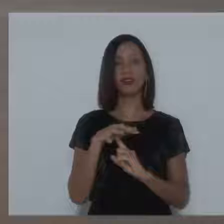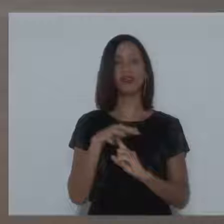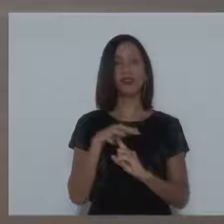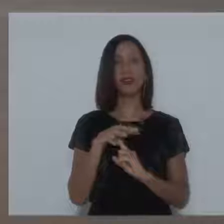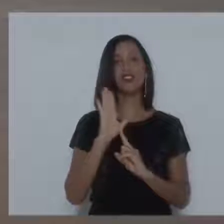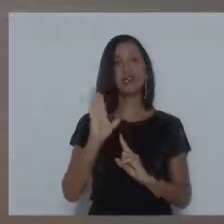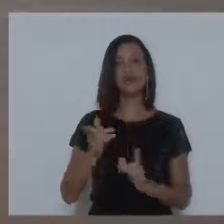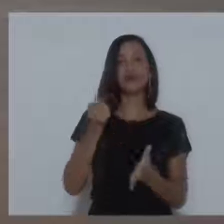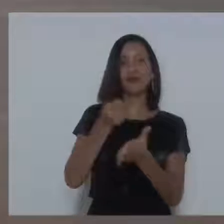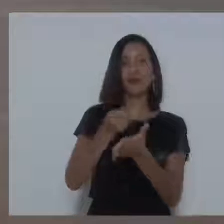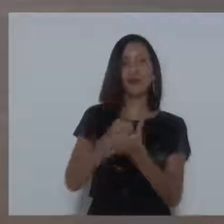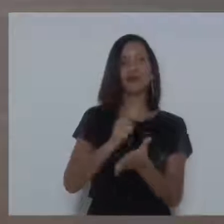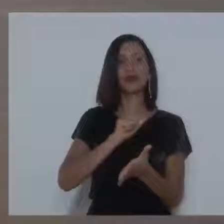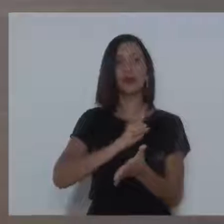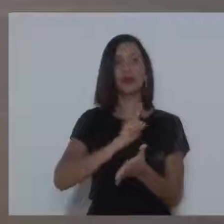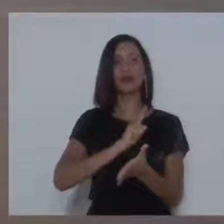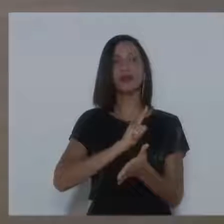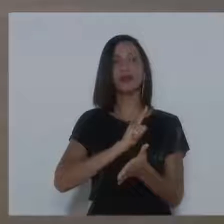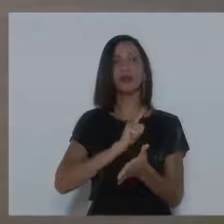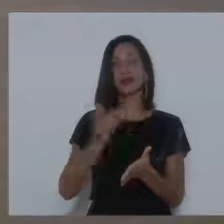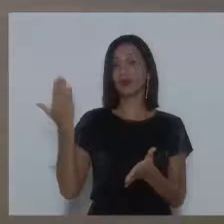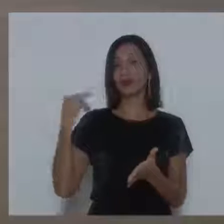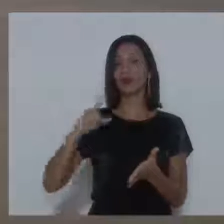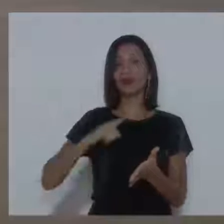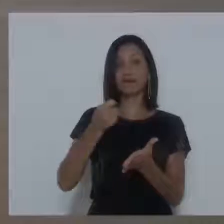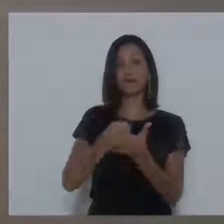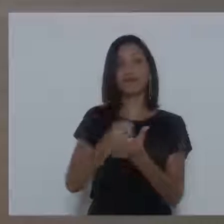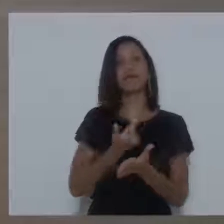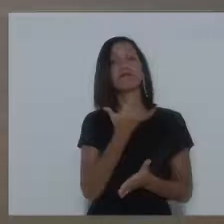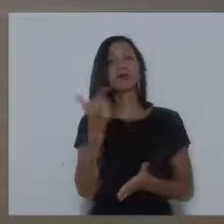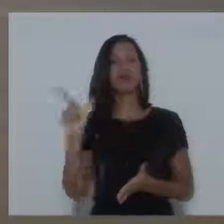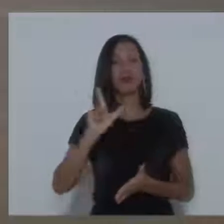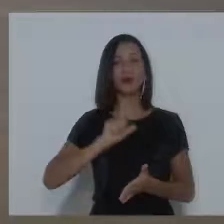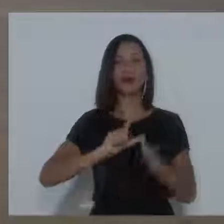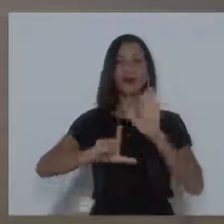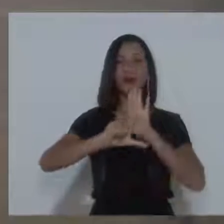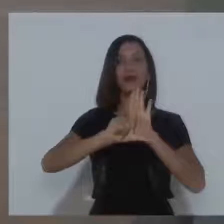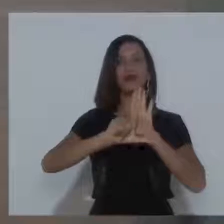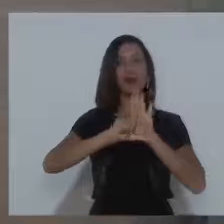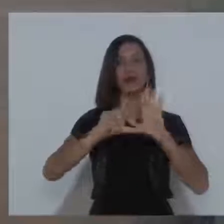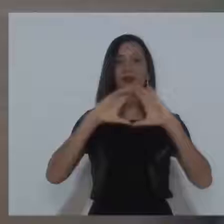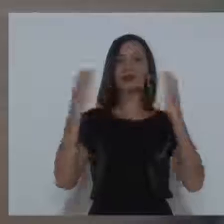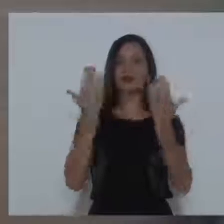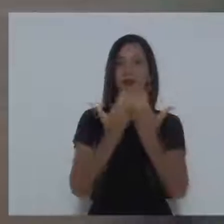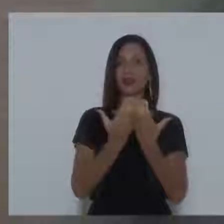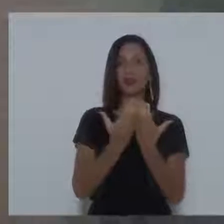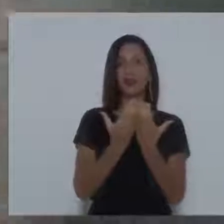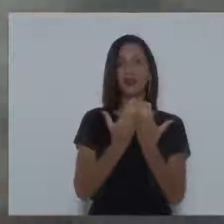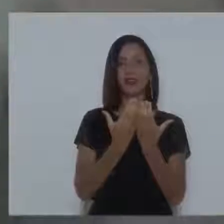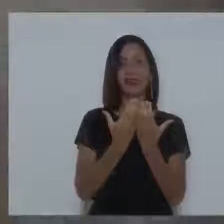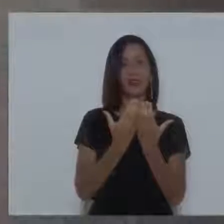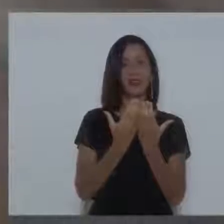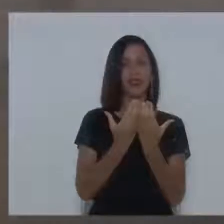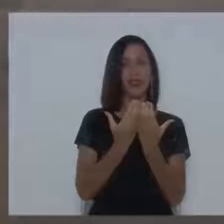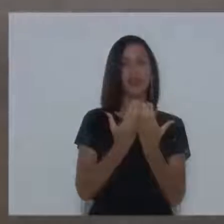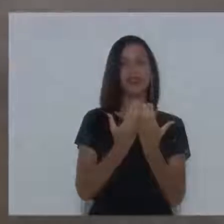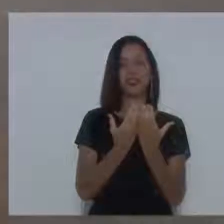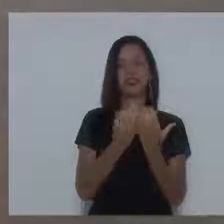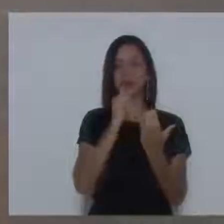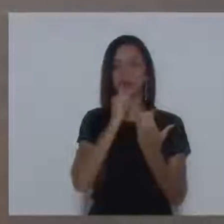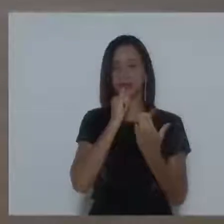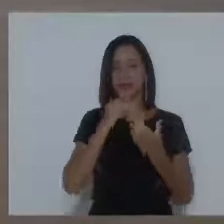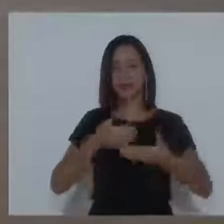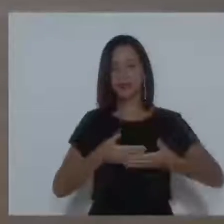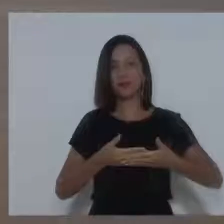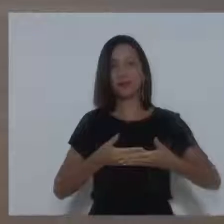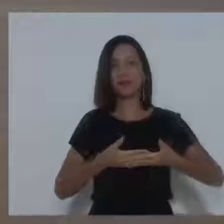Já cobraram a troca, né, cobravam em outras legislaturas a troca do parquinho, que essa